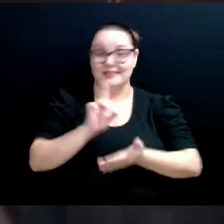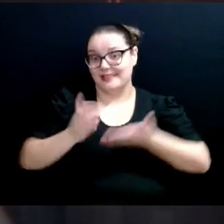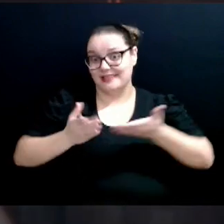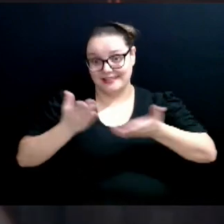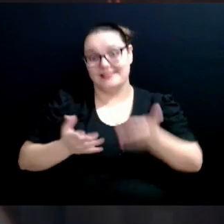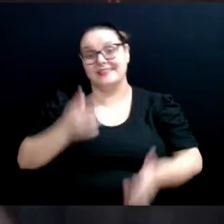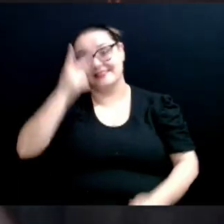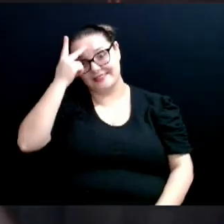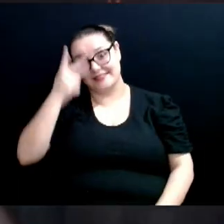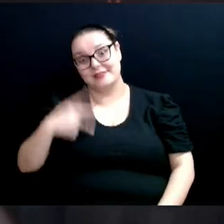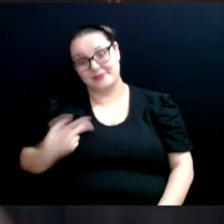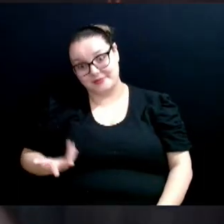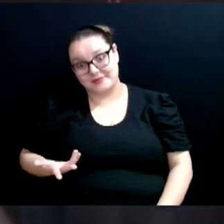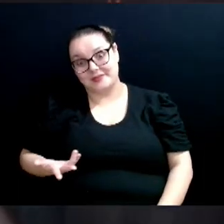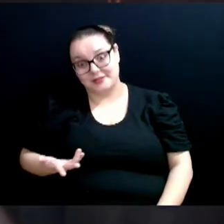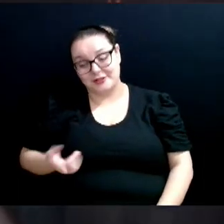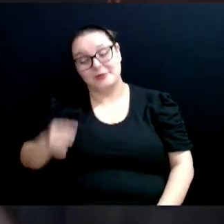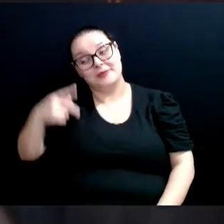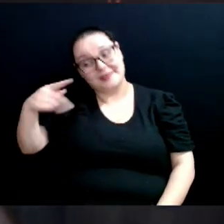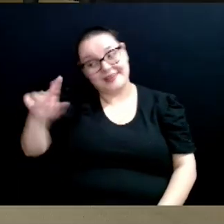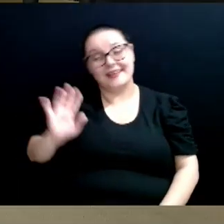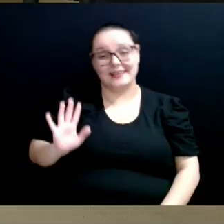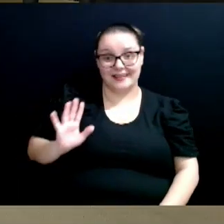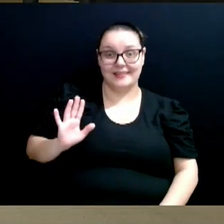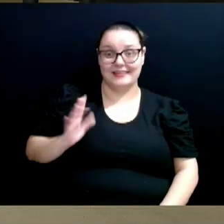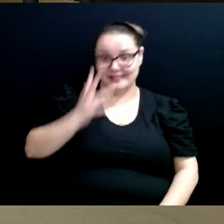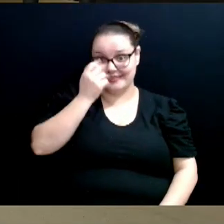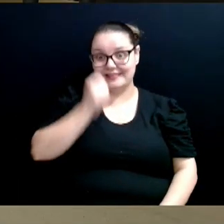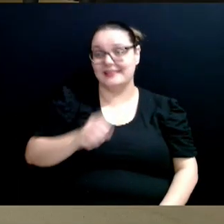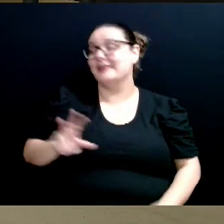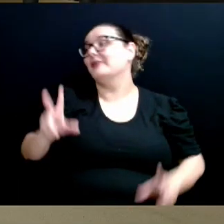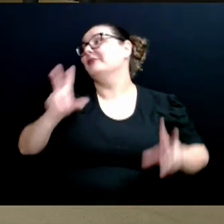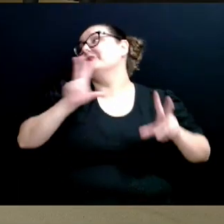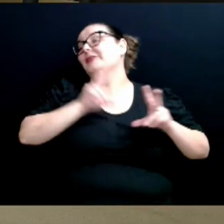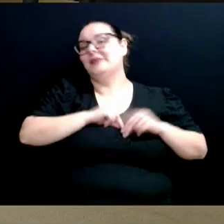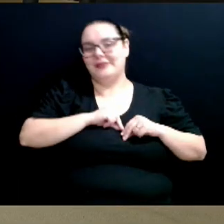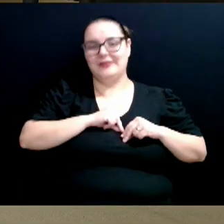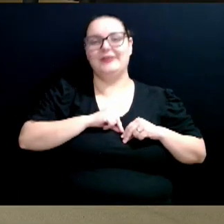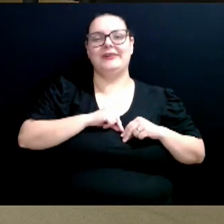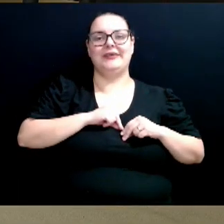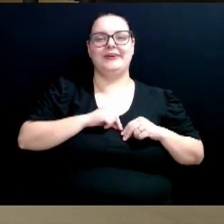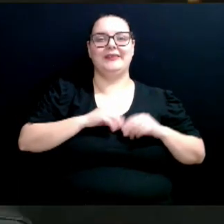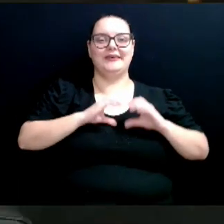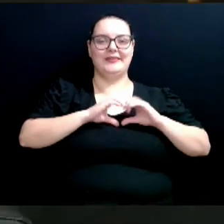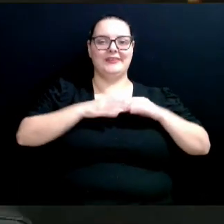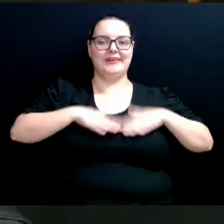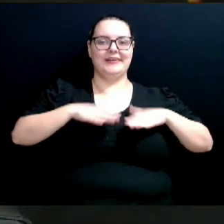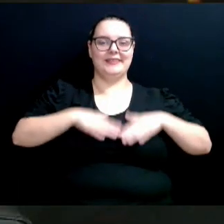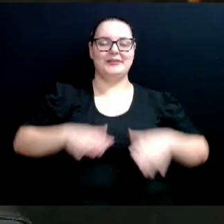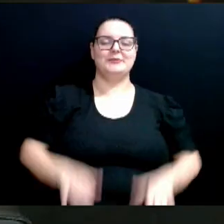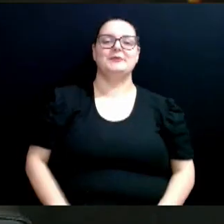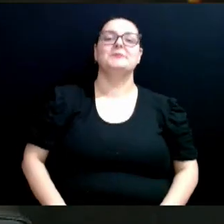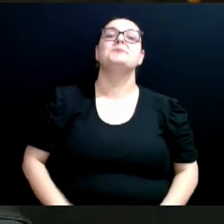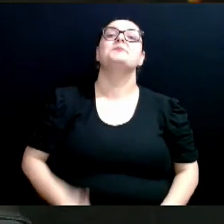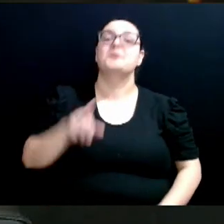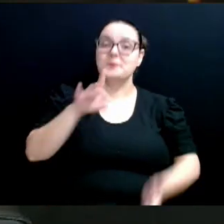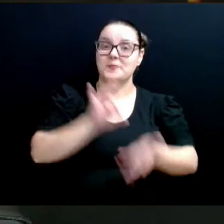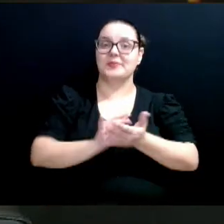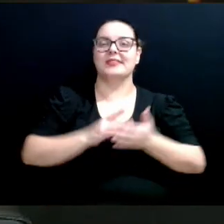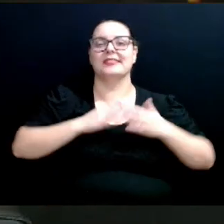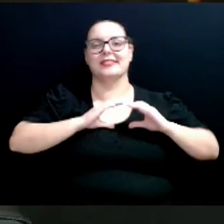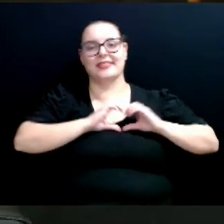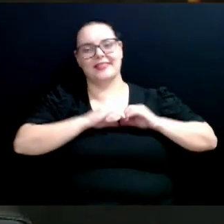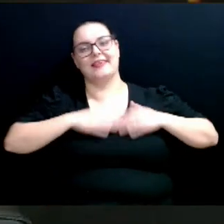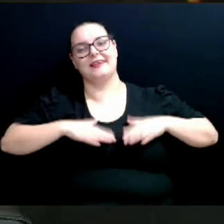com a frustração do outro é o outro mesmo. Eita, Né? Então, muito pacificar seu bom. coração nesse lugar. É verdade, acalma o coraçãozinho aí,